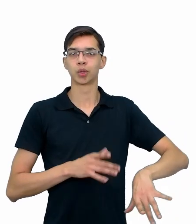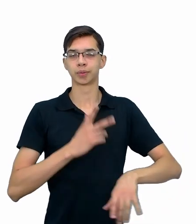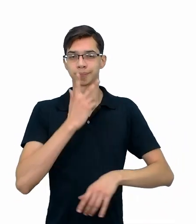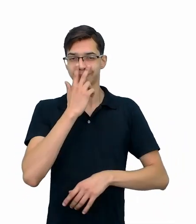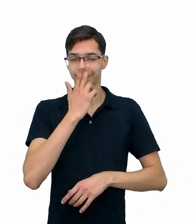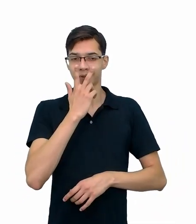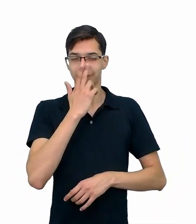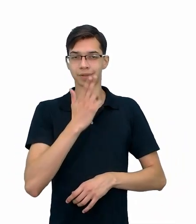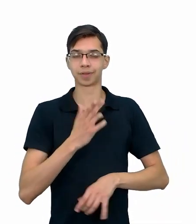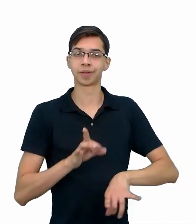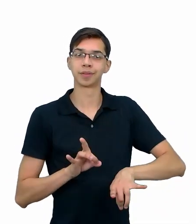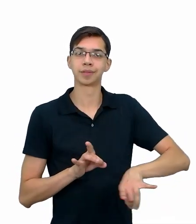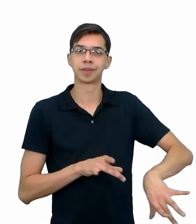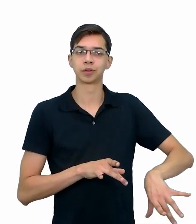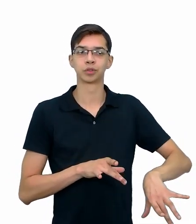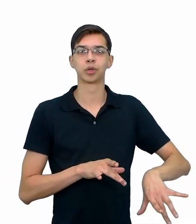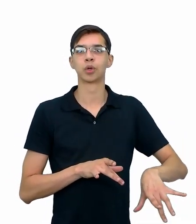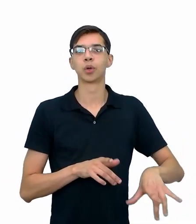marcas de